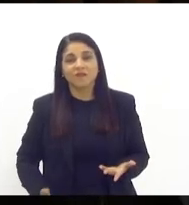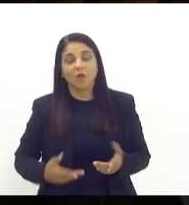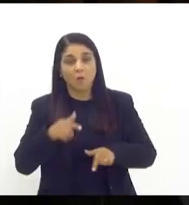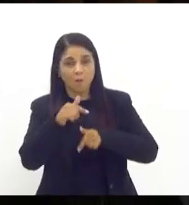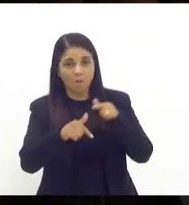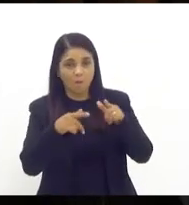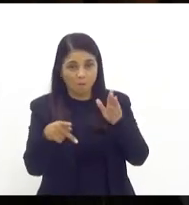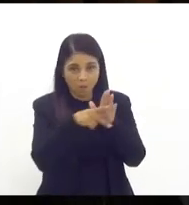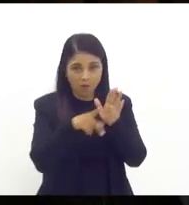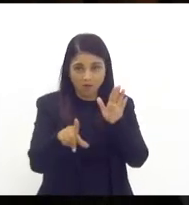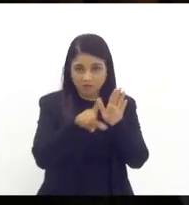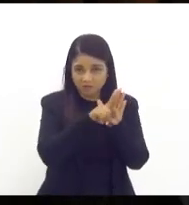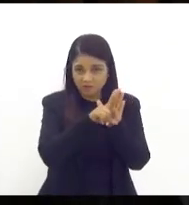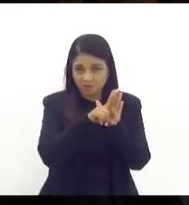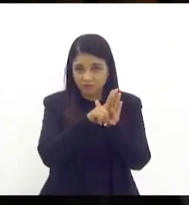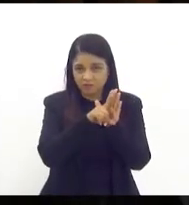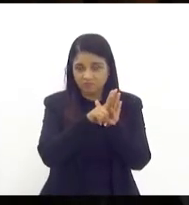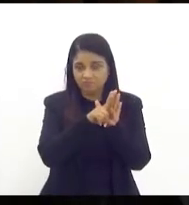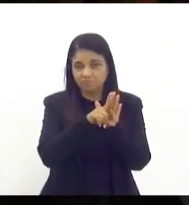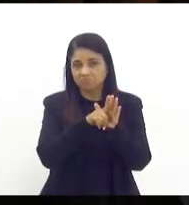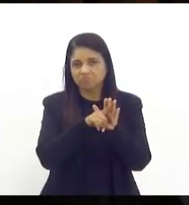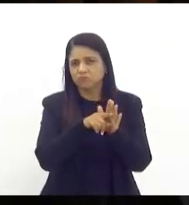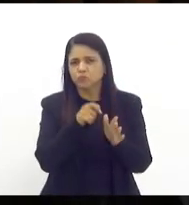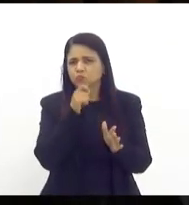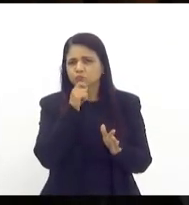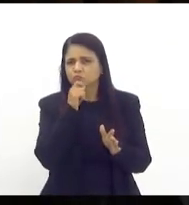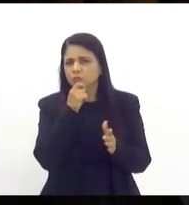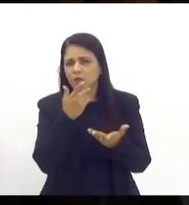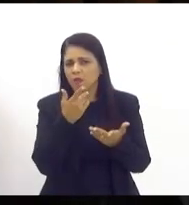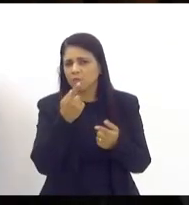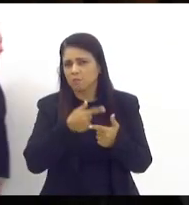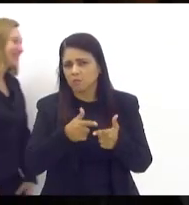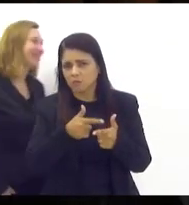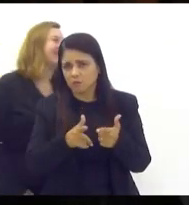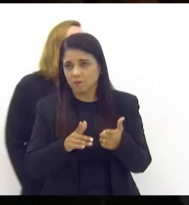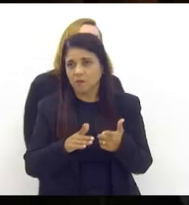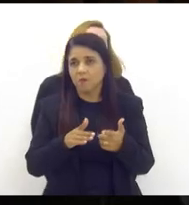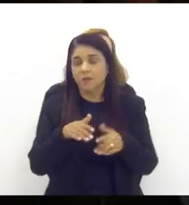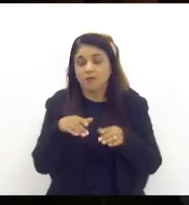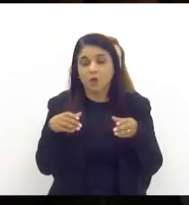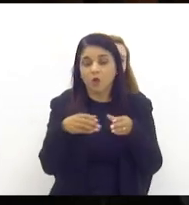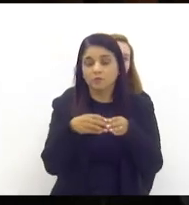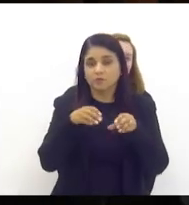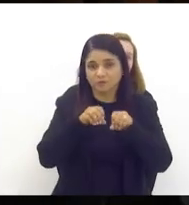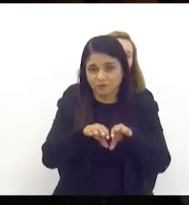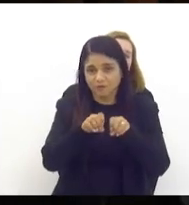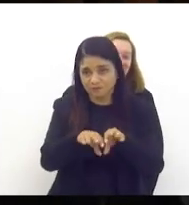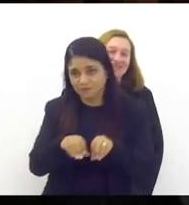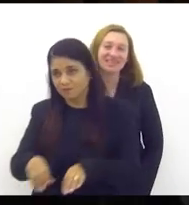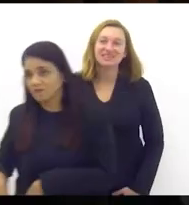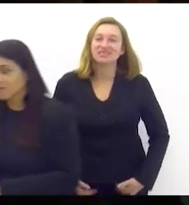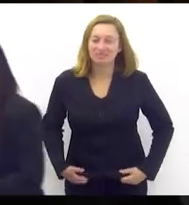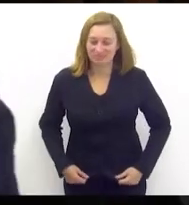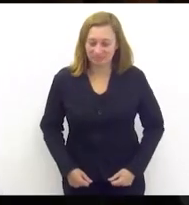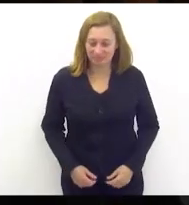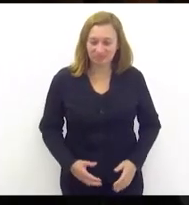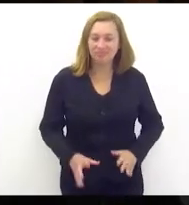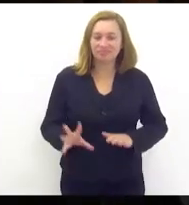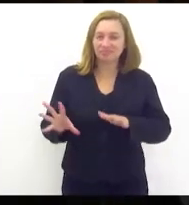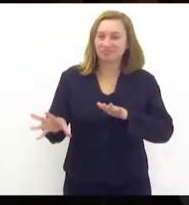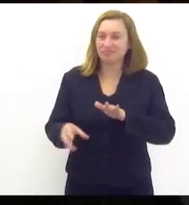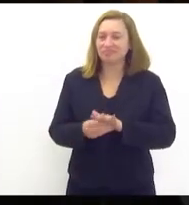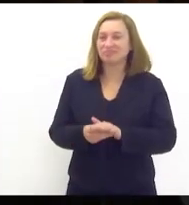é um projeto que aparentemente Ele parece não ter controverso mas a gente na comissão de educação a gente deu favorável com emendas